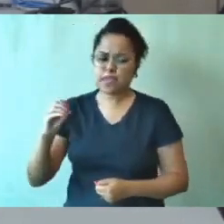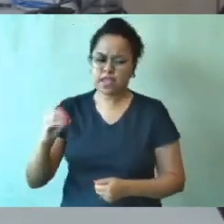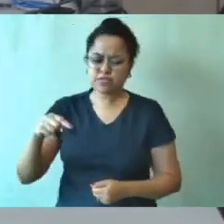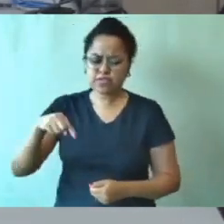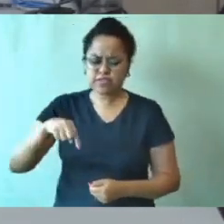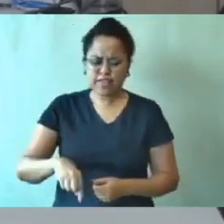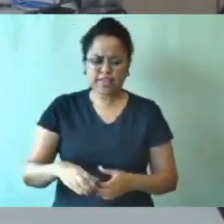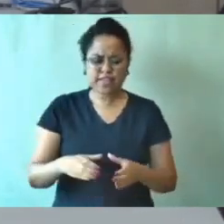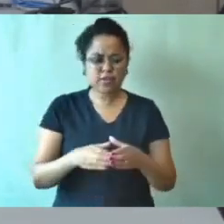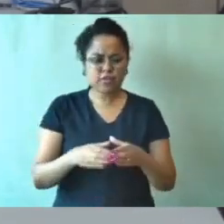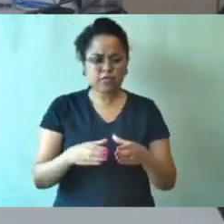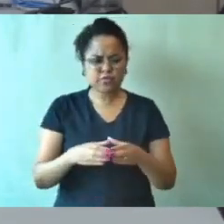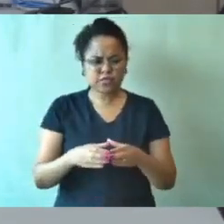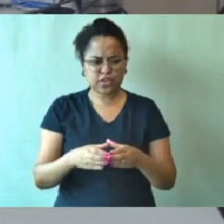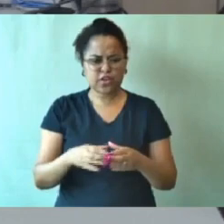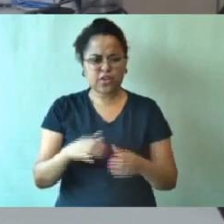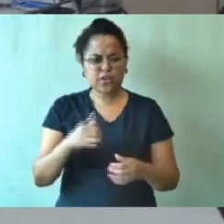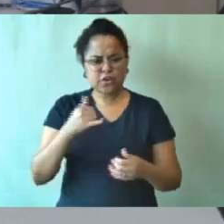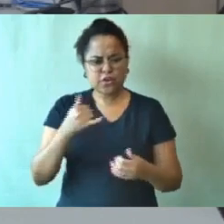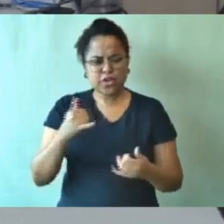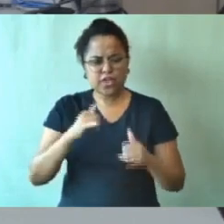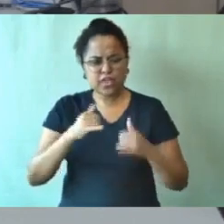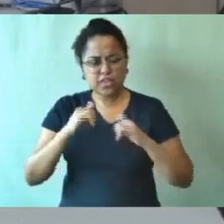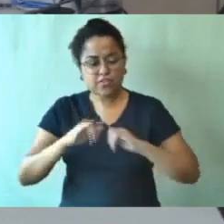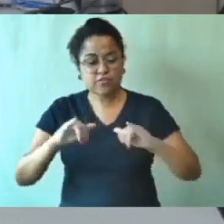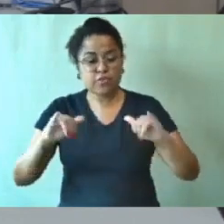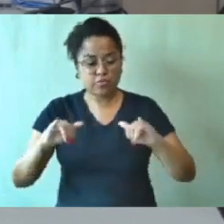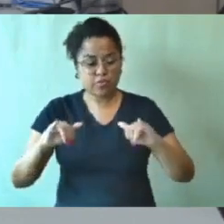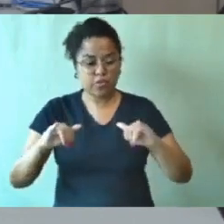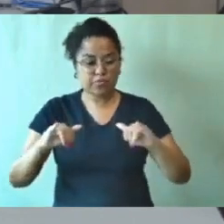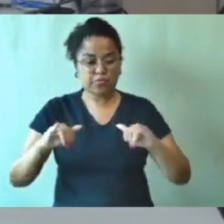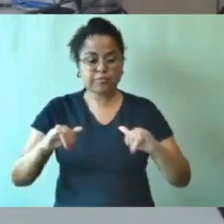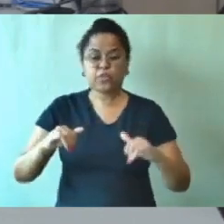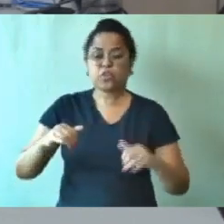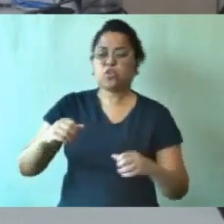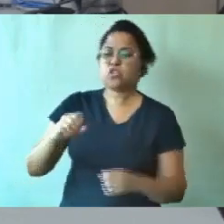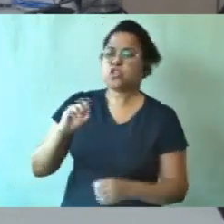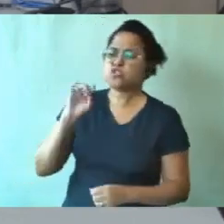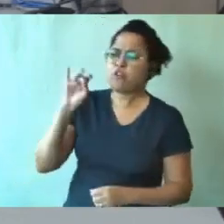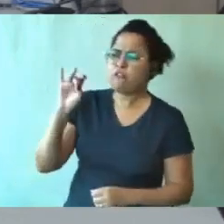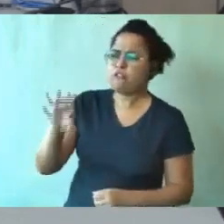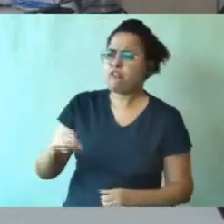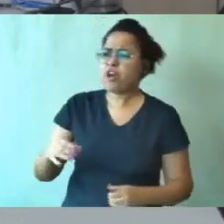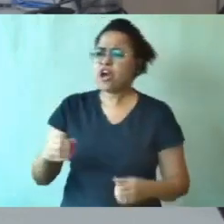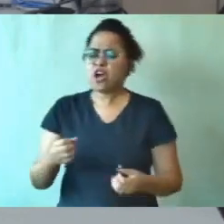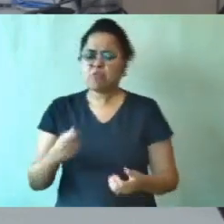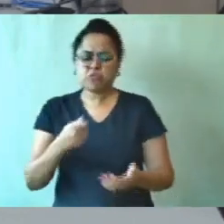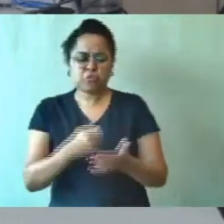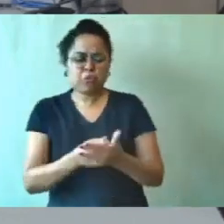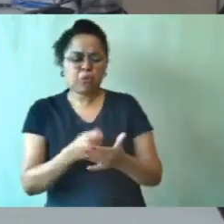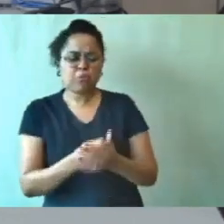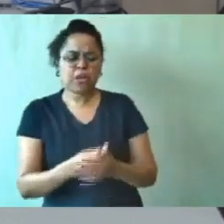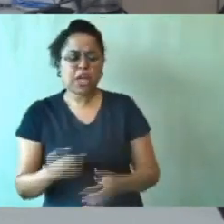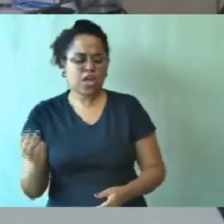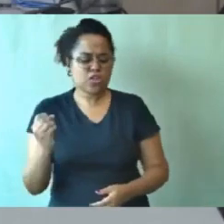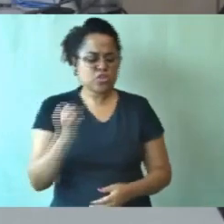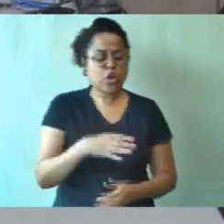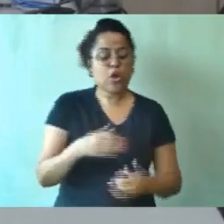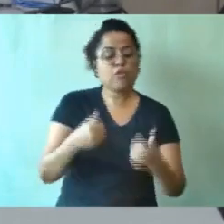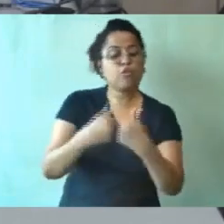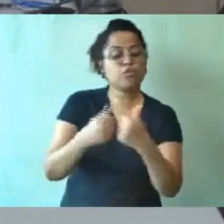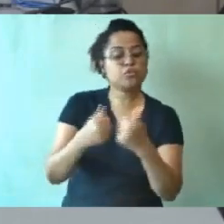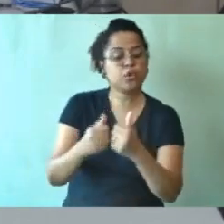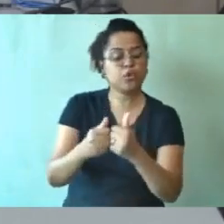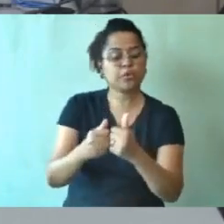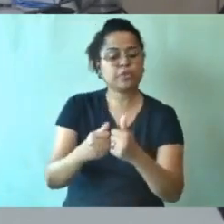só iremos melhorar a frota, adquirirmos ônibus novos, os novos investidores irão aparecer depois que